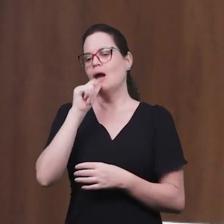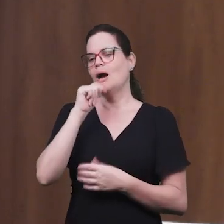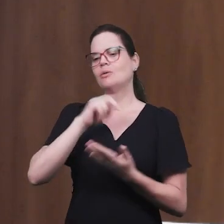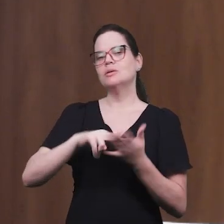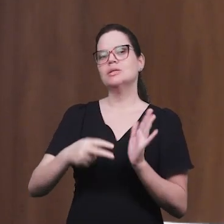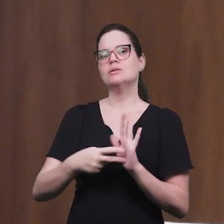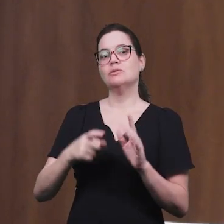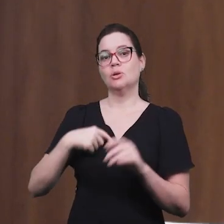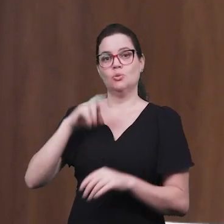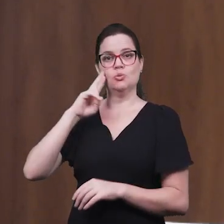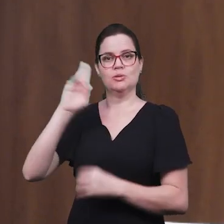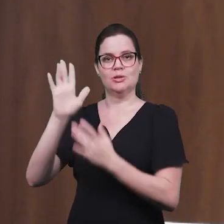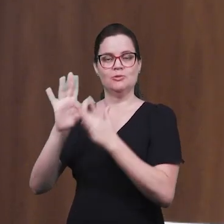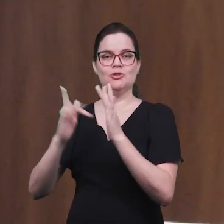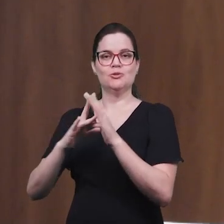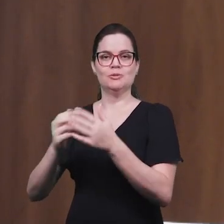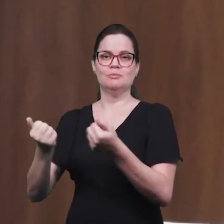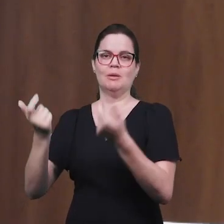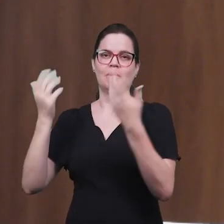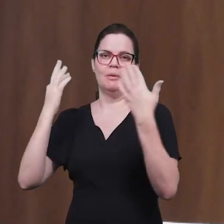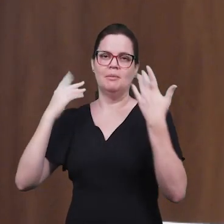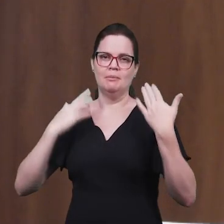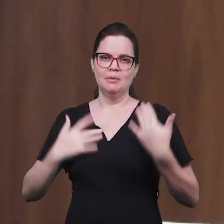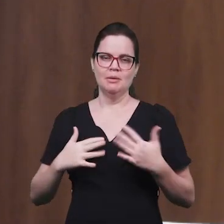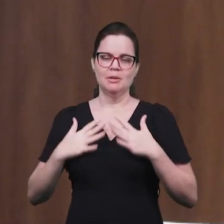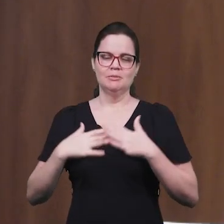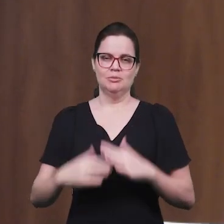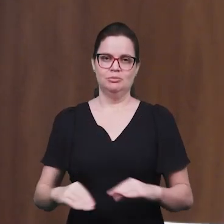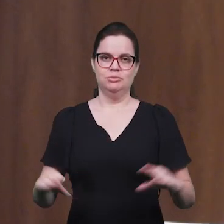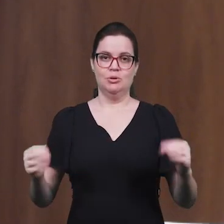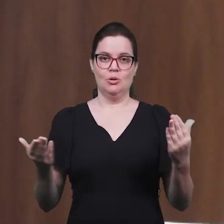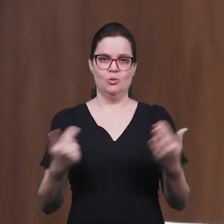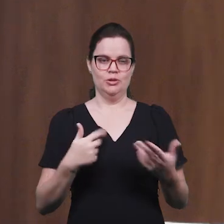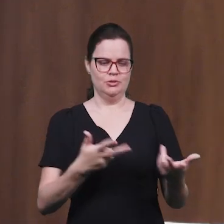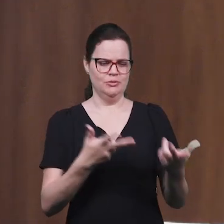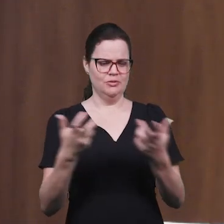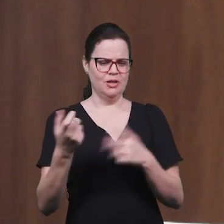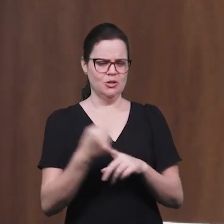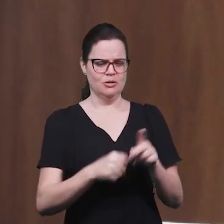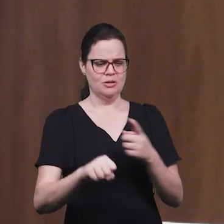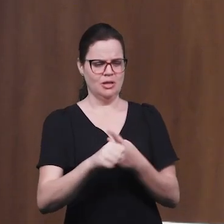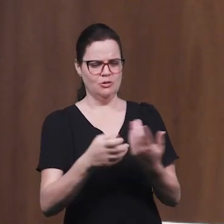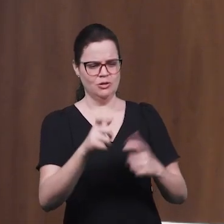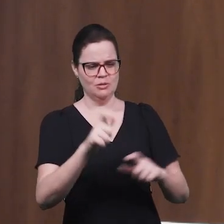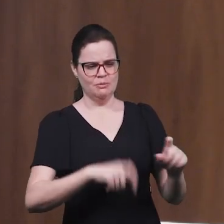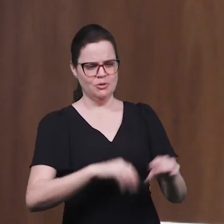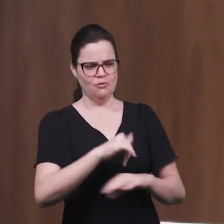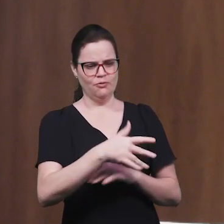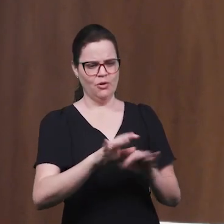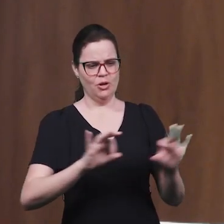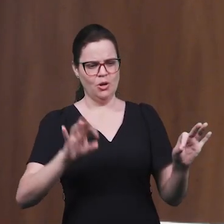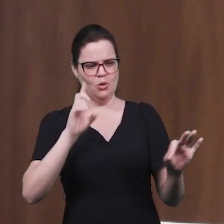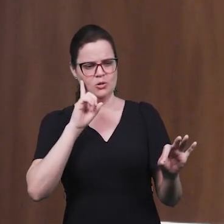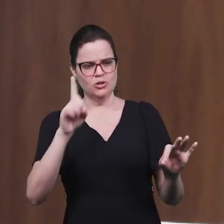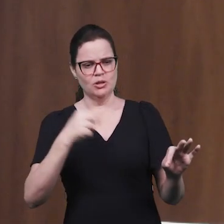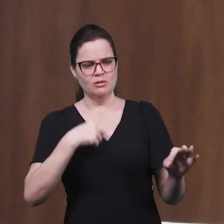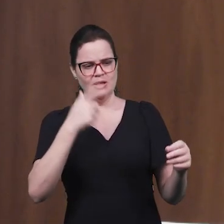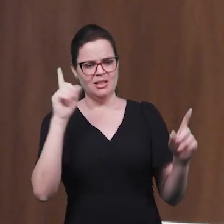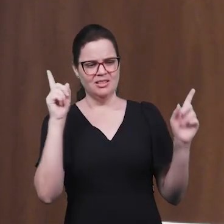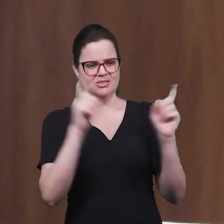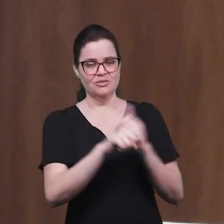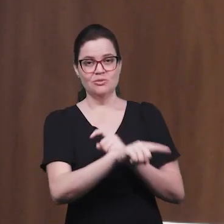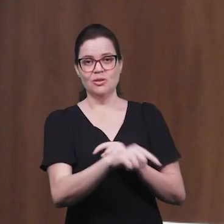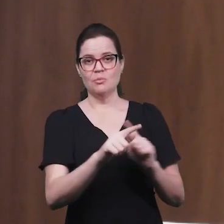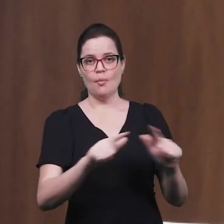O mundo, nos dias atuais, é um grande deserto, cheio de intempéries, muito calor ao dia.